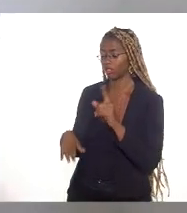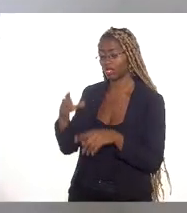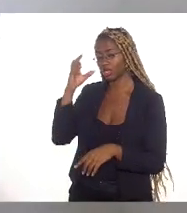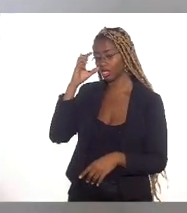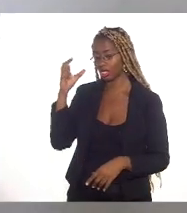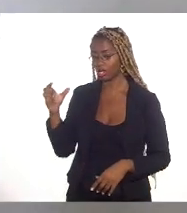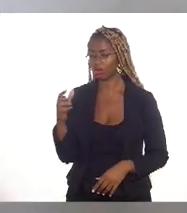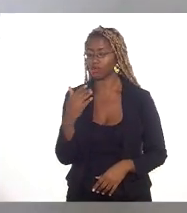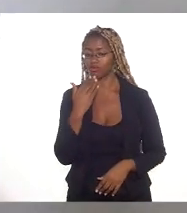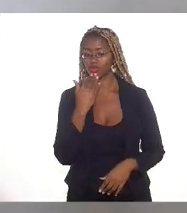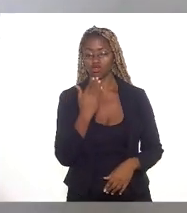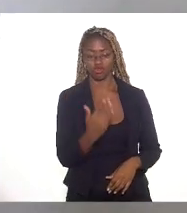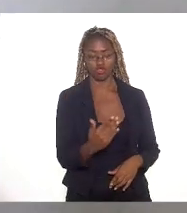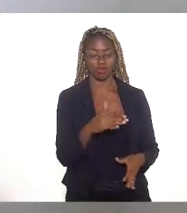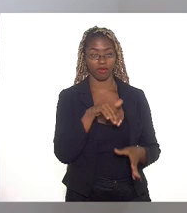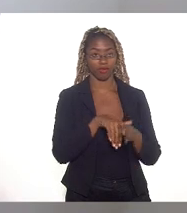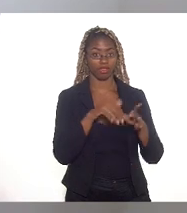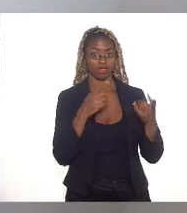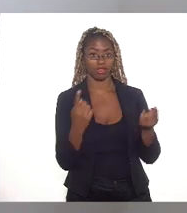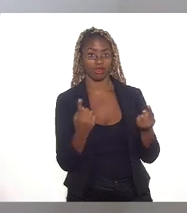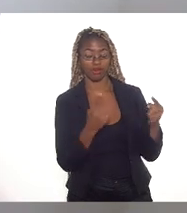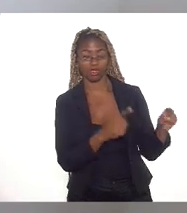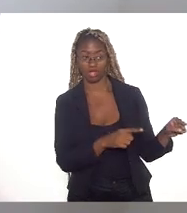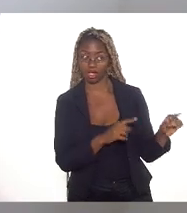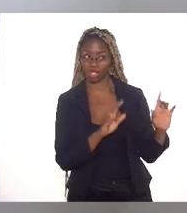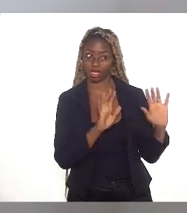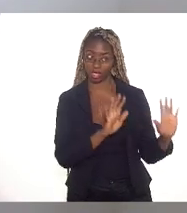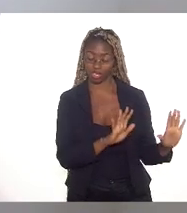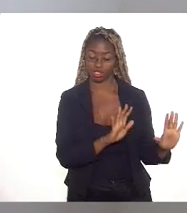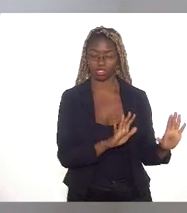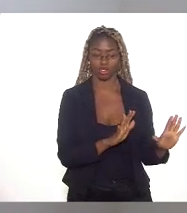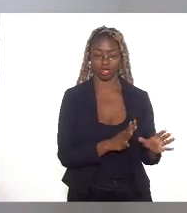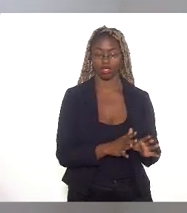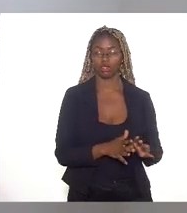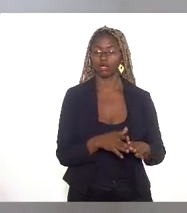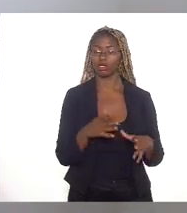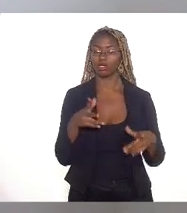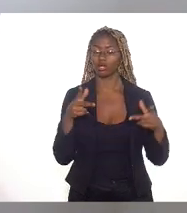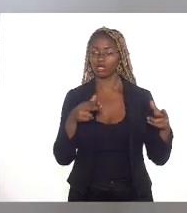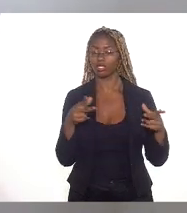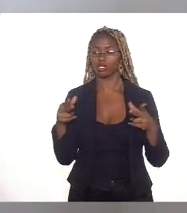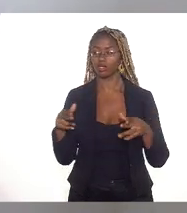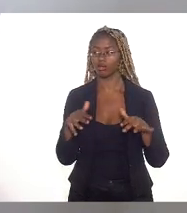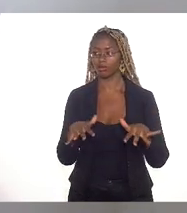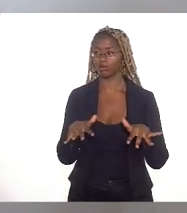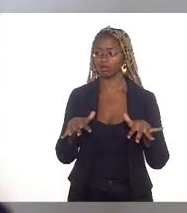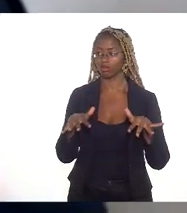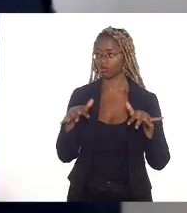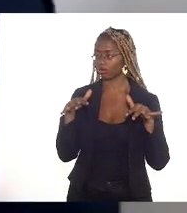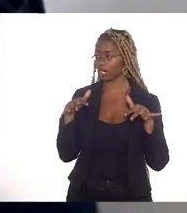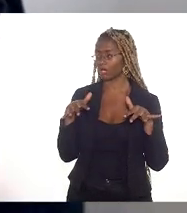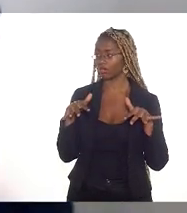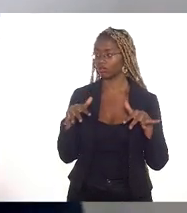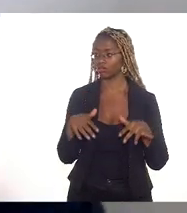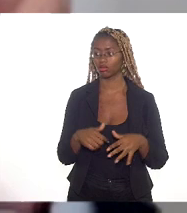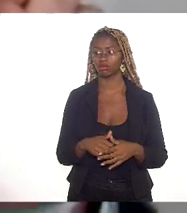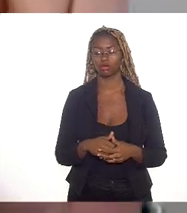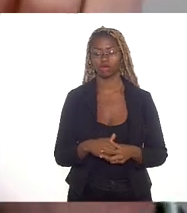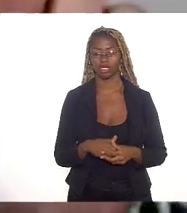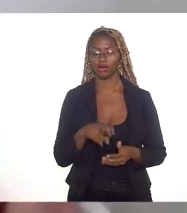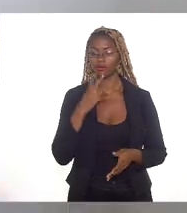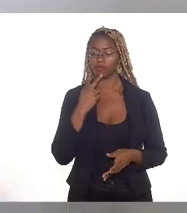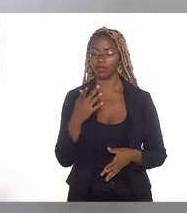coisa é pedir voto divergente. O sujeito deu o parecer, igual no plenário, deu o parecer favorável. Aí o sujeito fala,